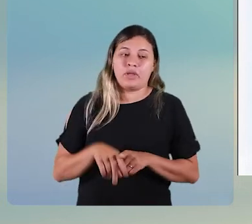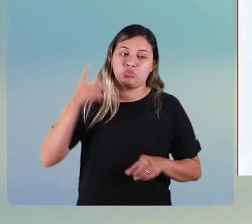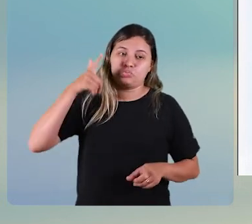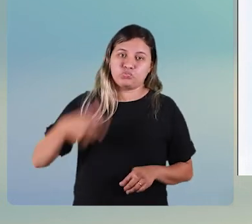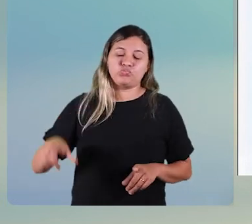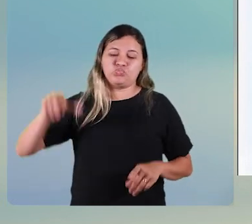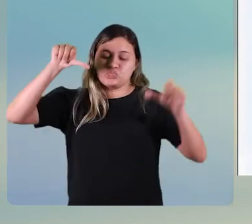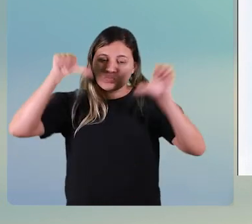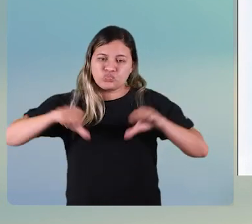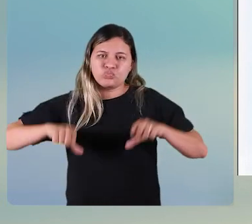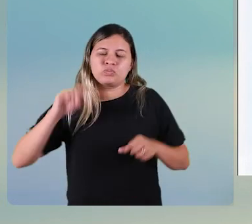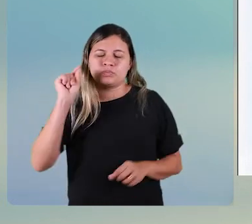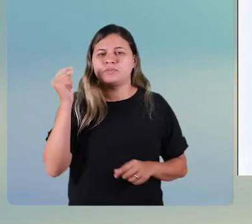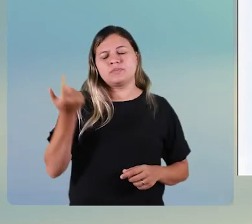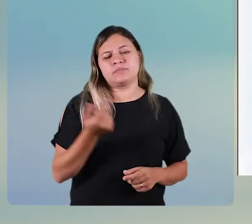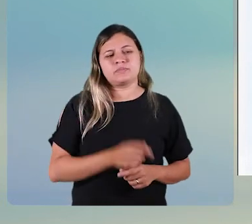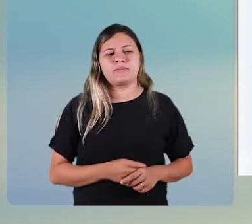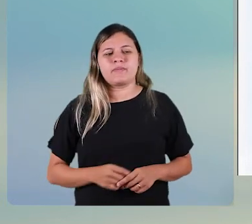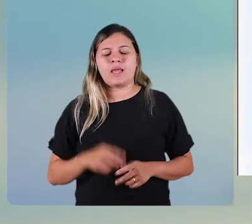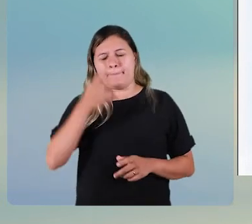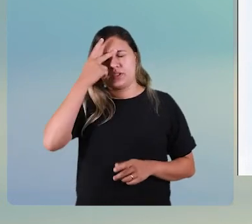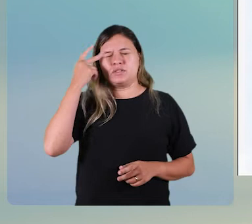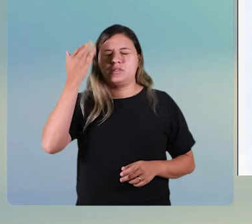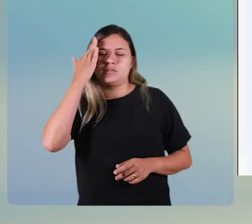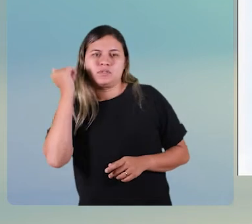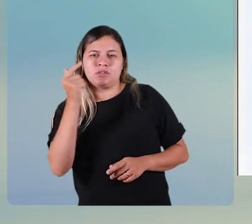Pessoal, ao contrário do que a maioria das pessoas acham, né,